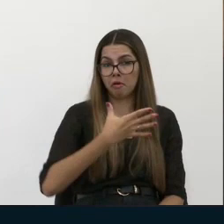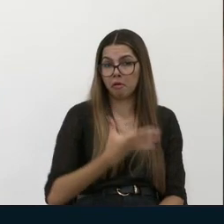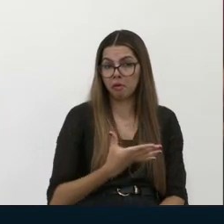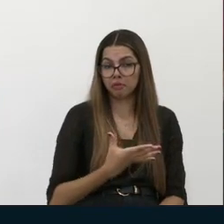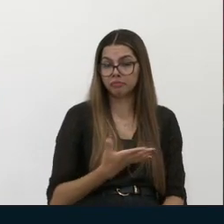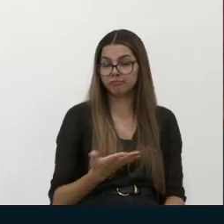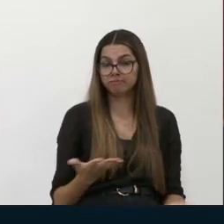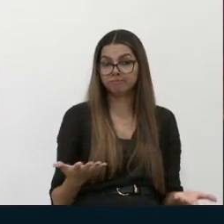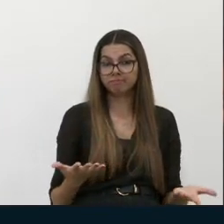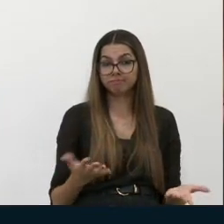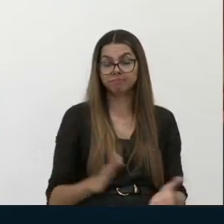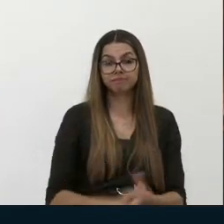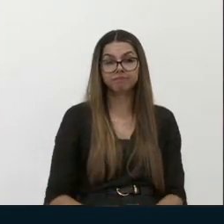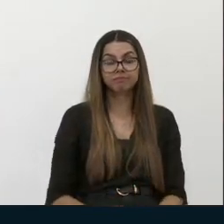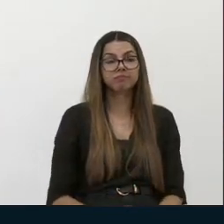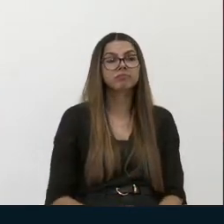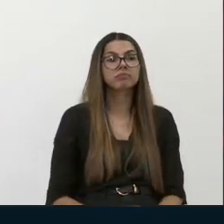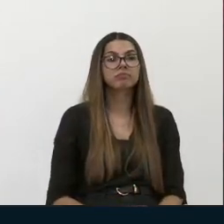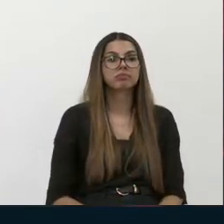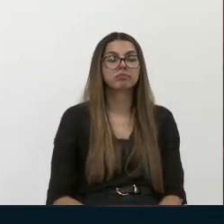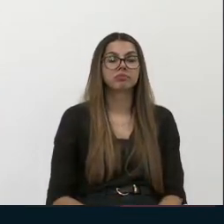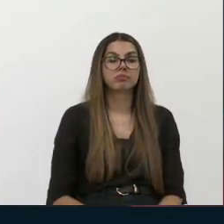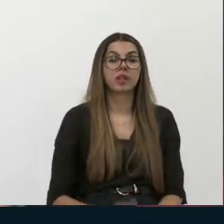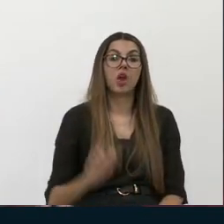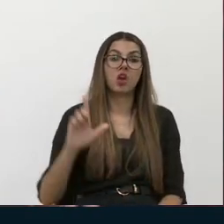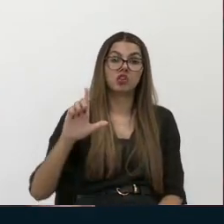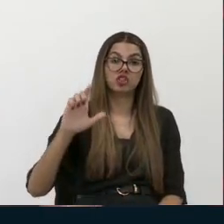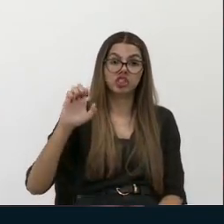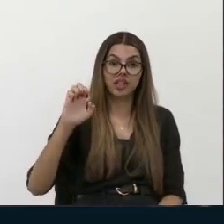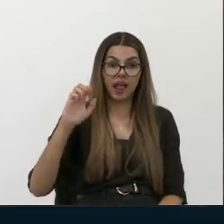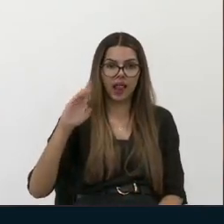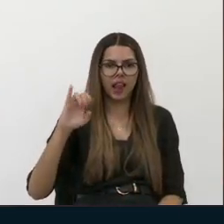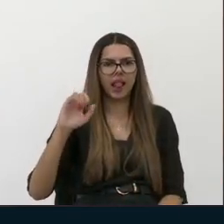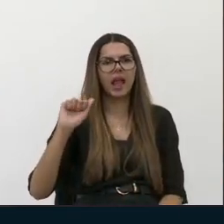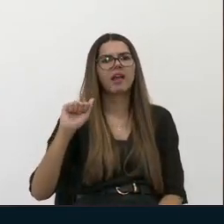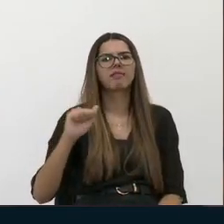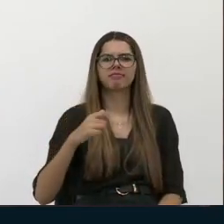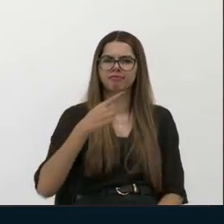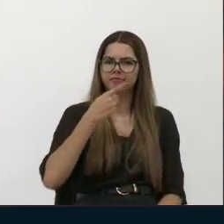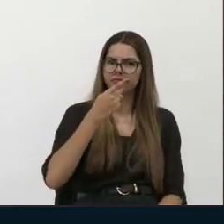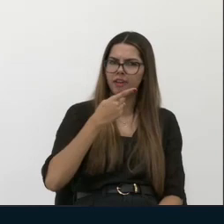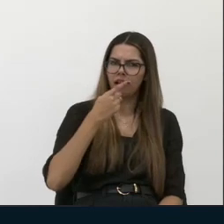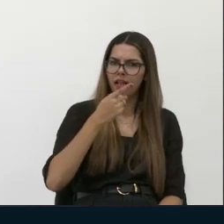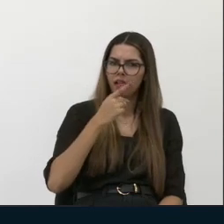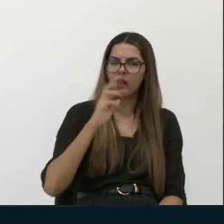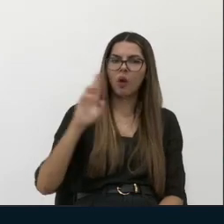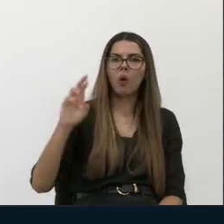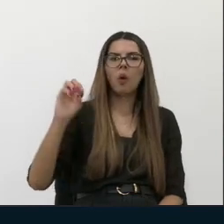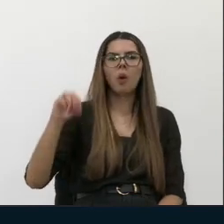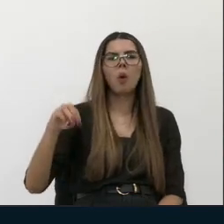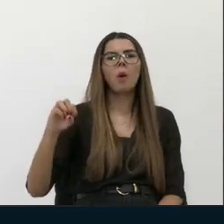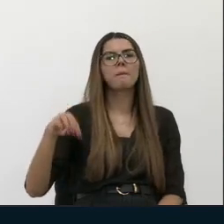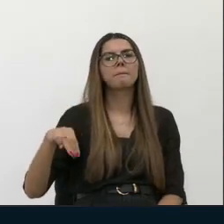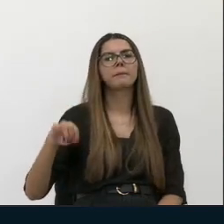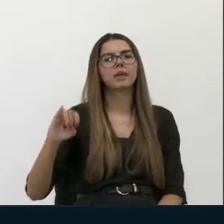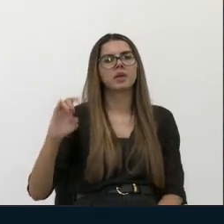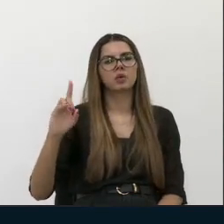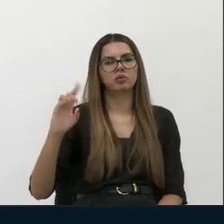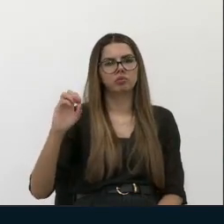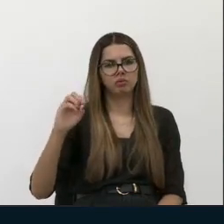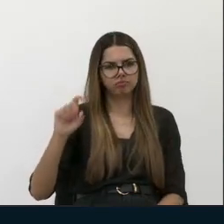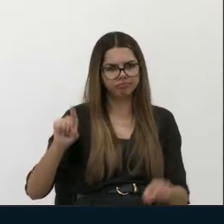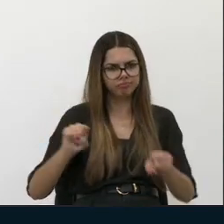deixou? O Geleia falou, o vereador Geleia falou, o vereador Romildo falou.